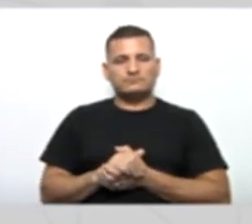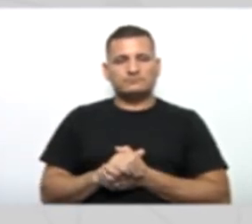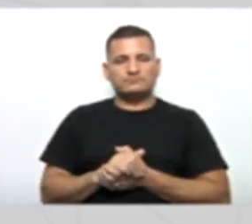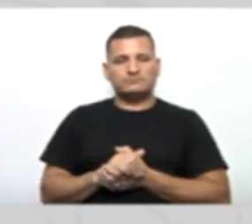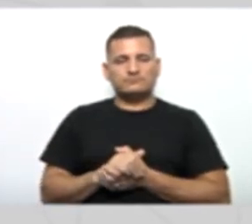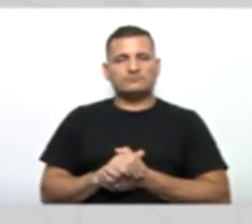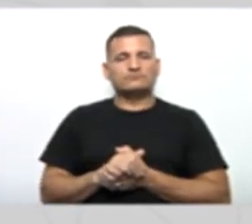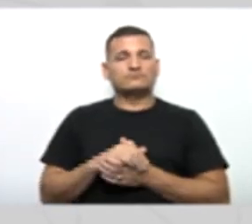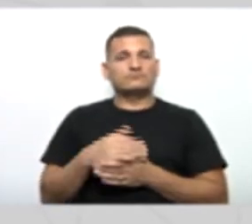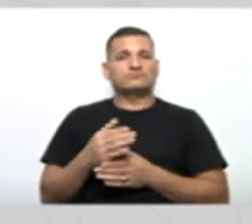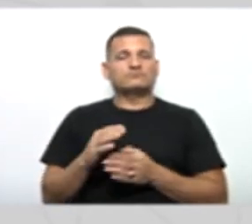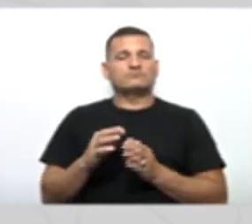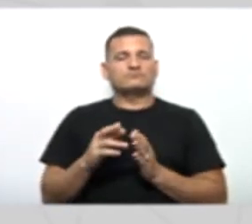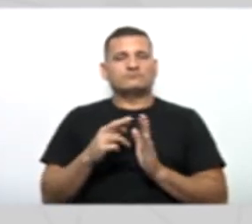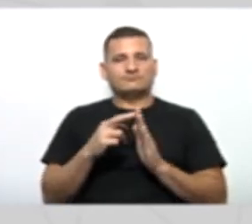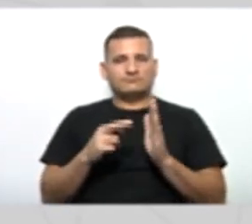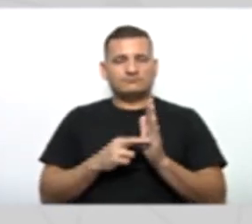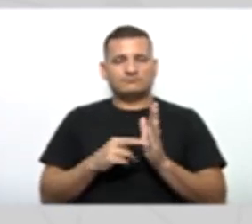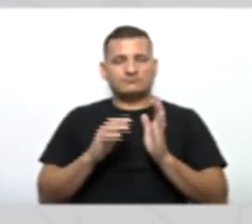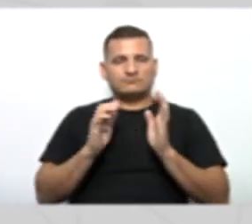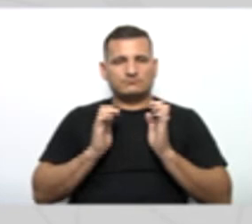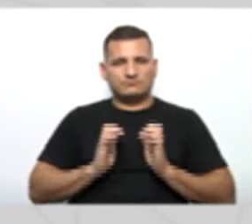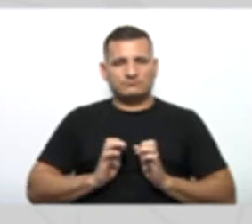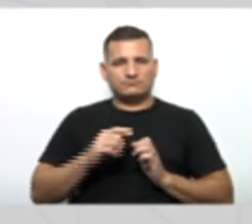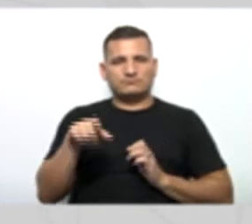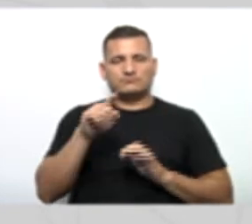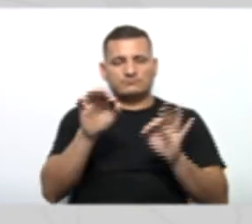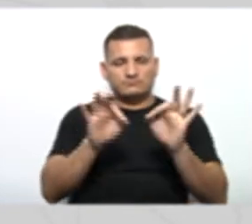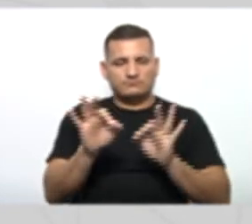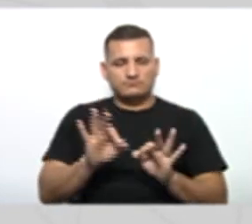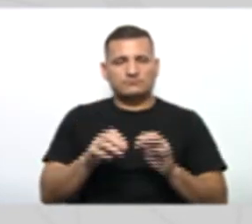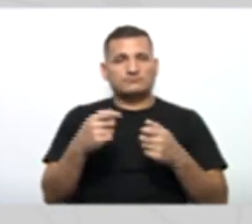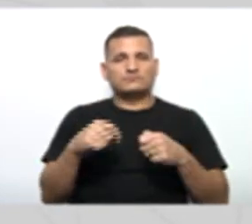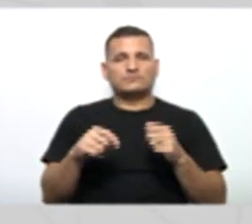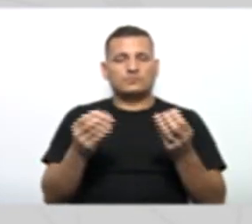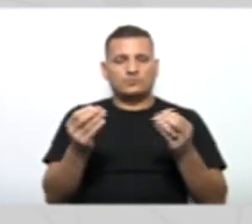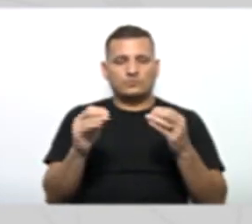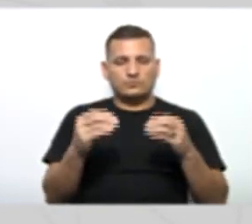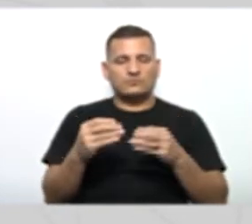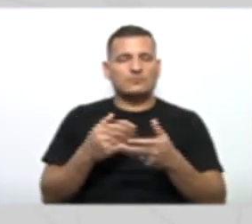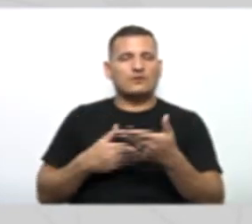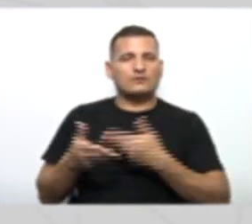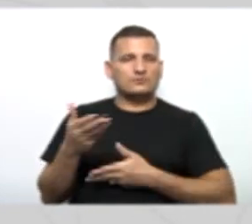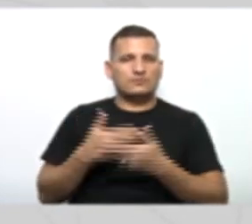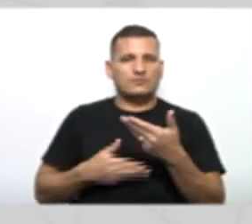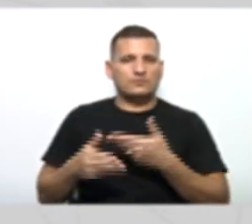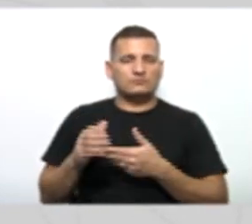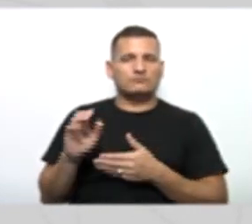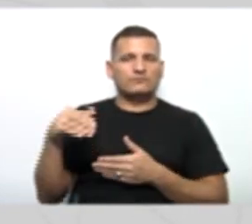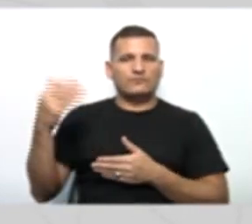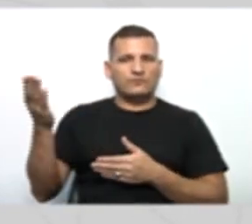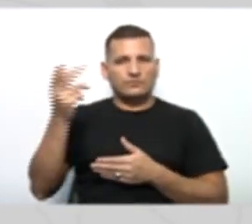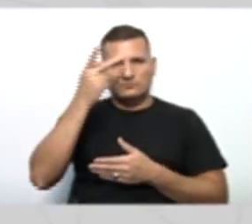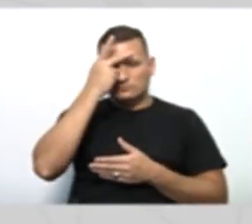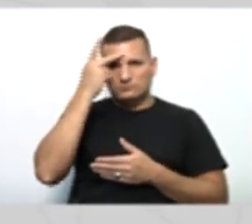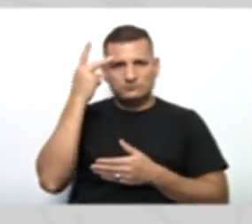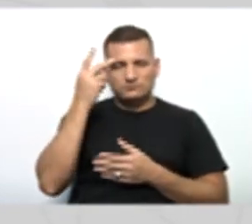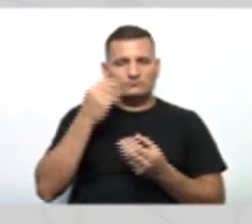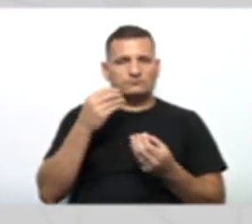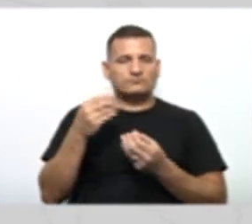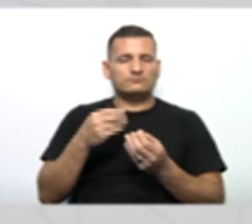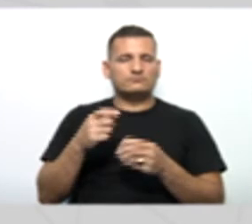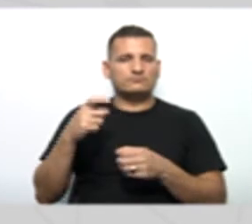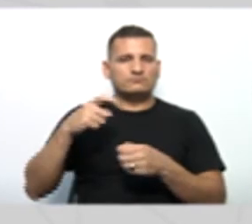ética que vocês vão elaborar vocês precisam destacar o relacionamento com o público externo como é a relação com os